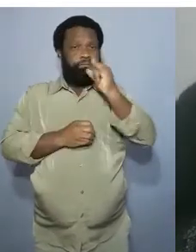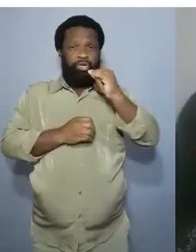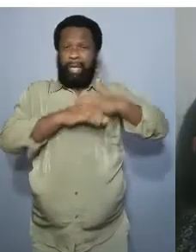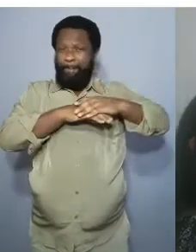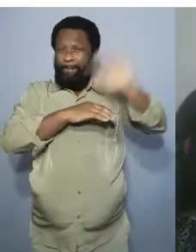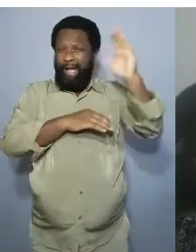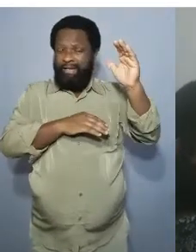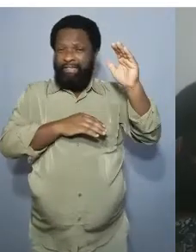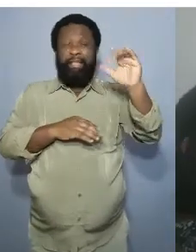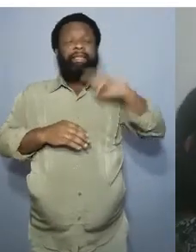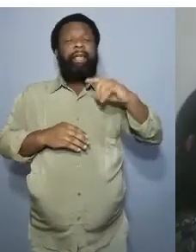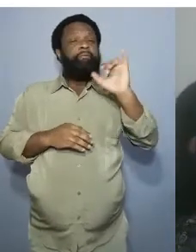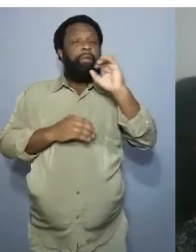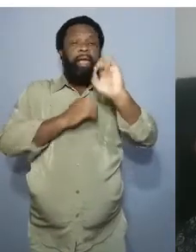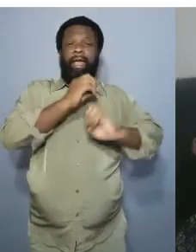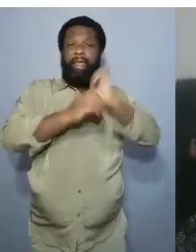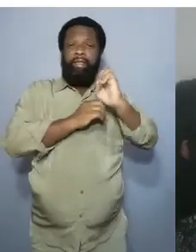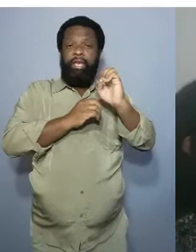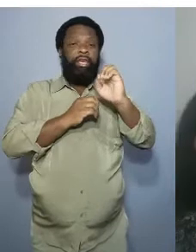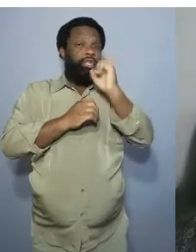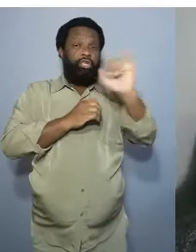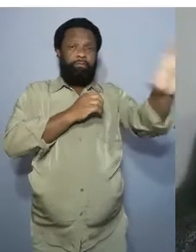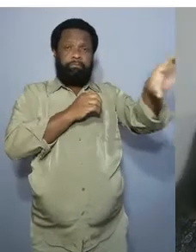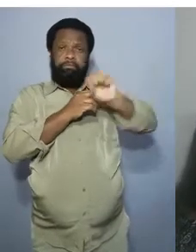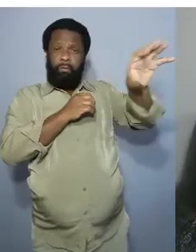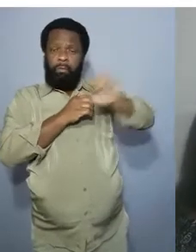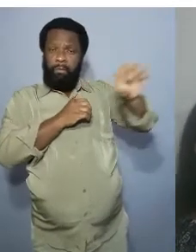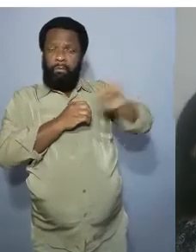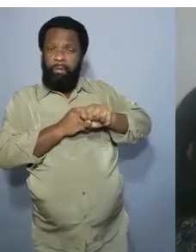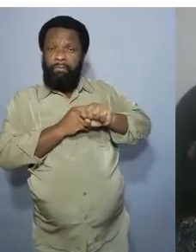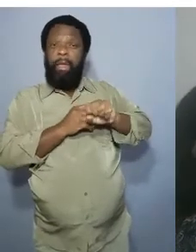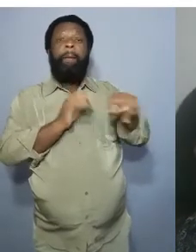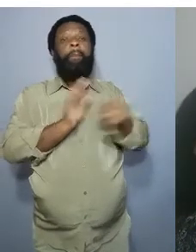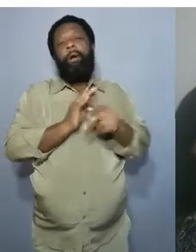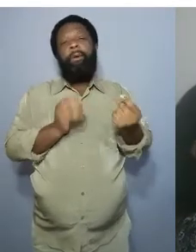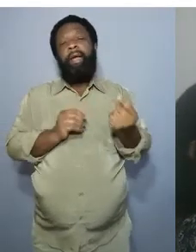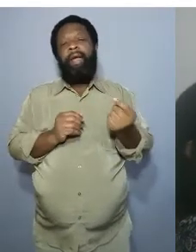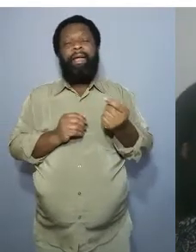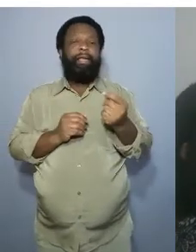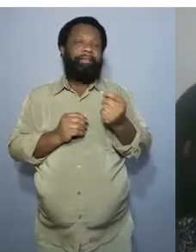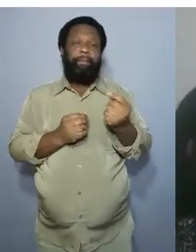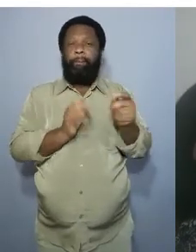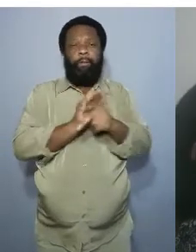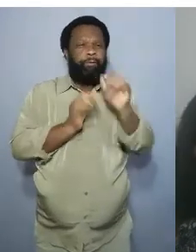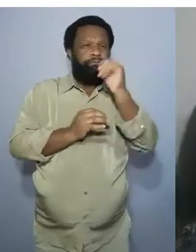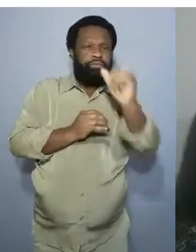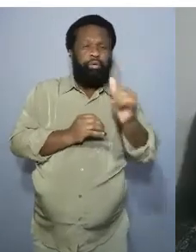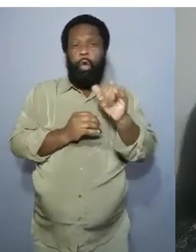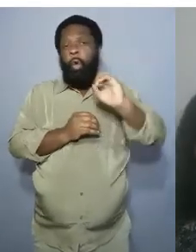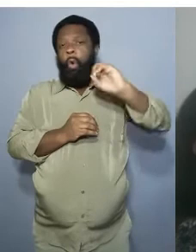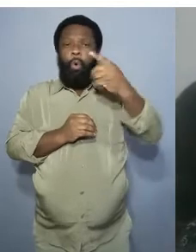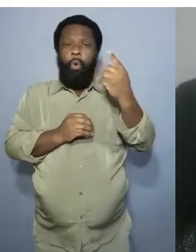mais energéticos, quando a gente tem elétrons que receberam energia na forma proveniente de uma